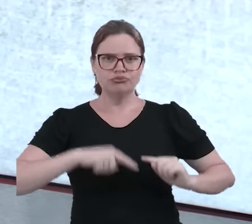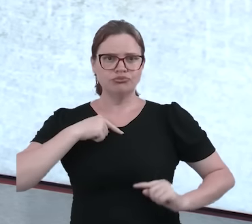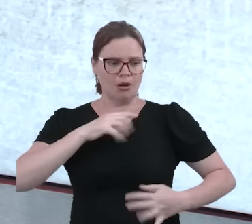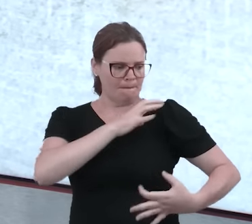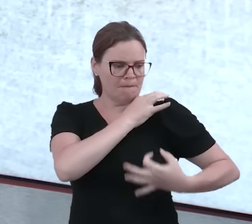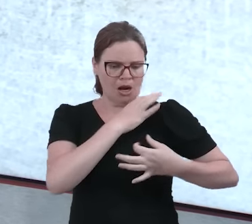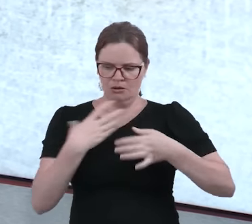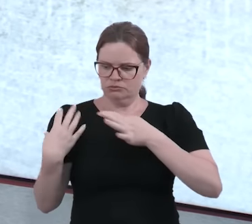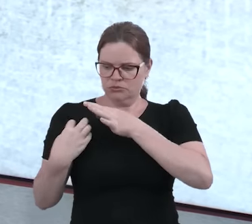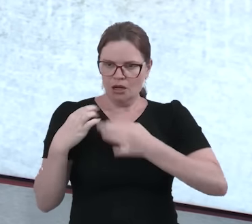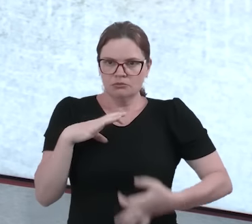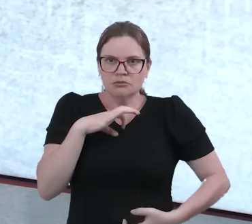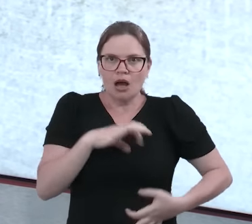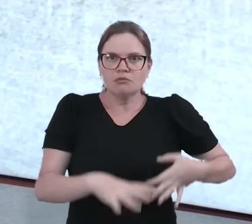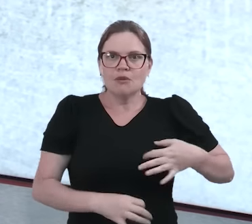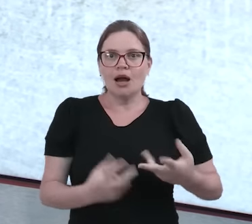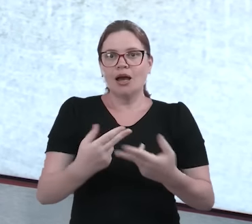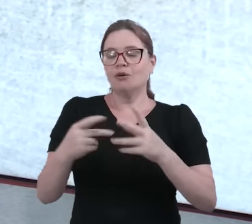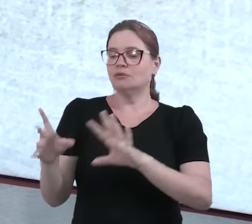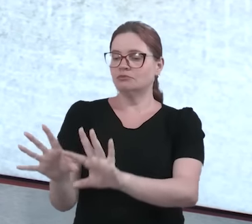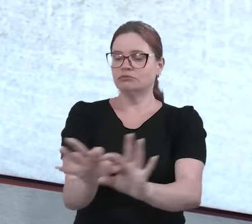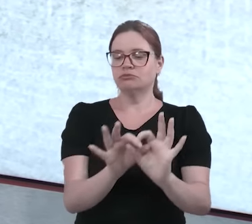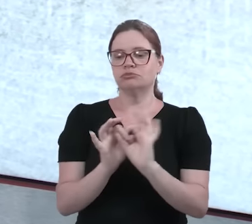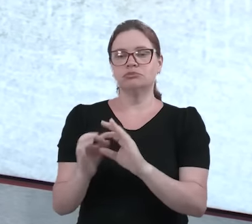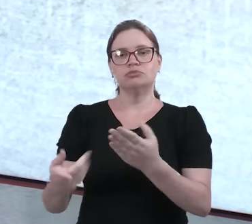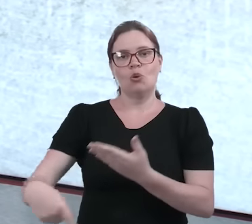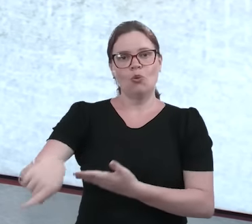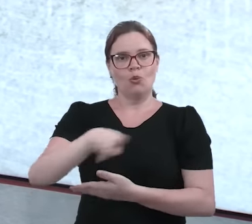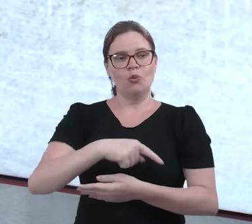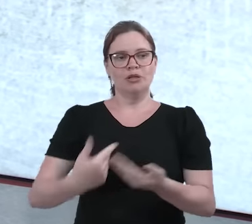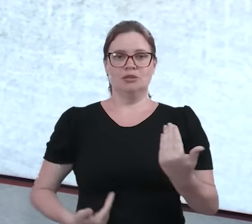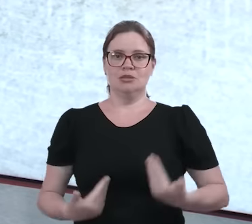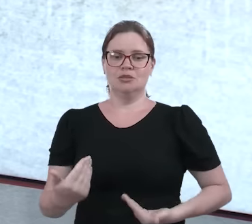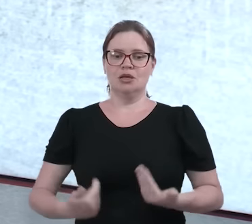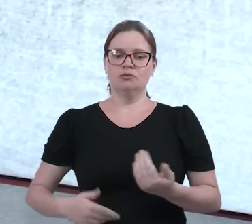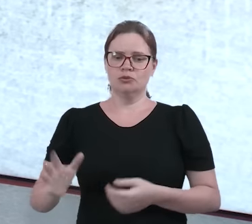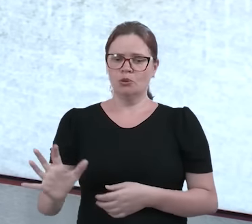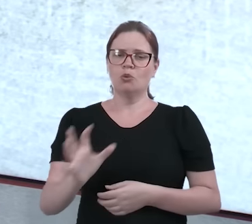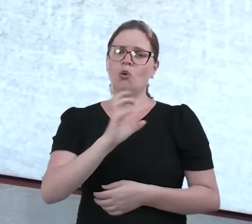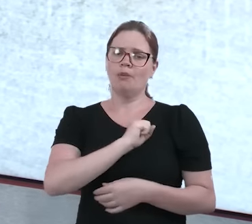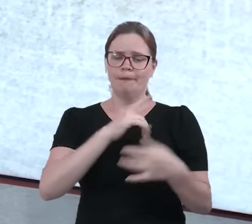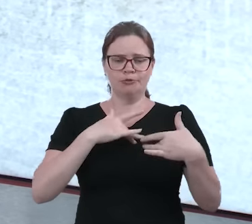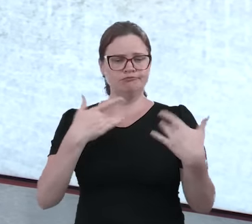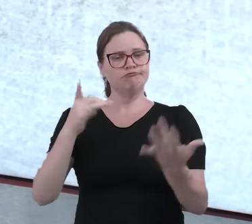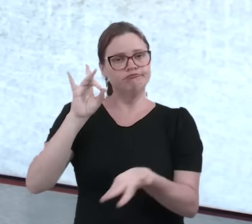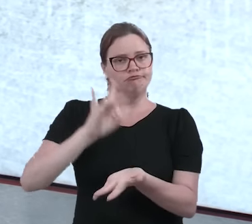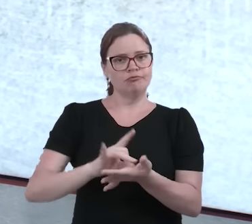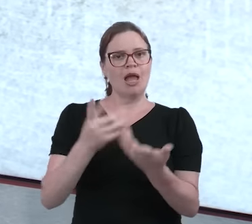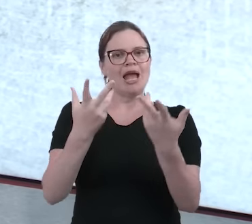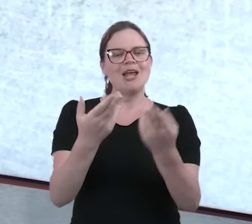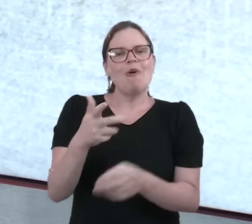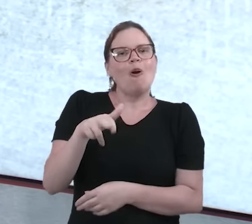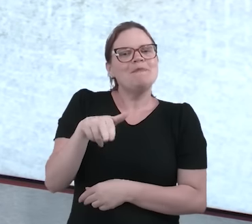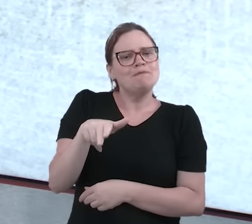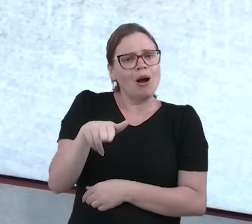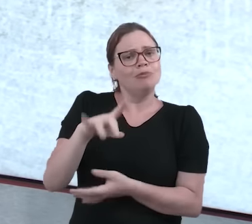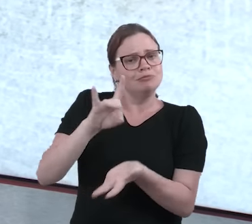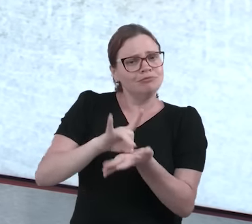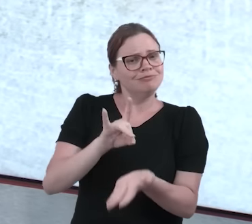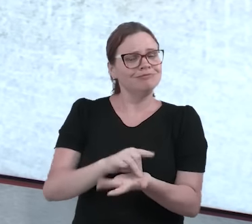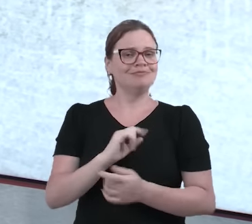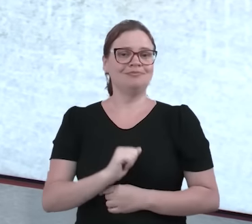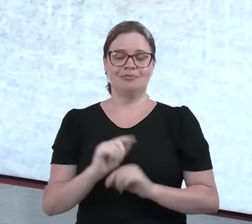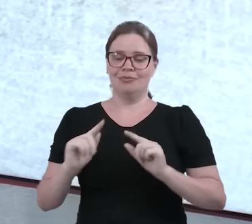irmãos com o amor fraternal, como irmãos realmente. E ali o Espírito Santo de Deus opera no